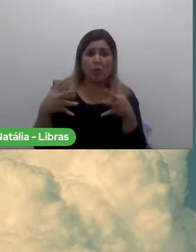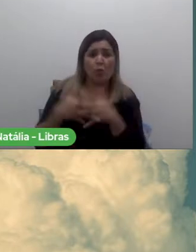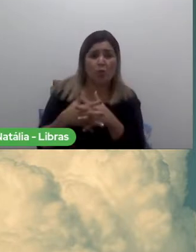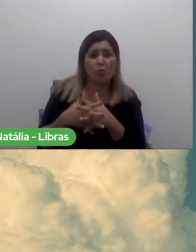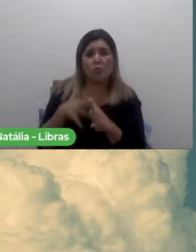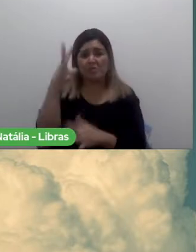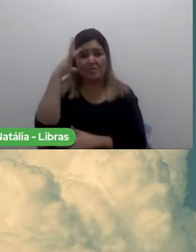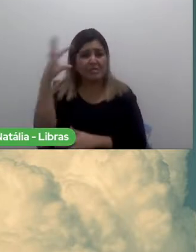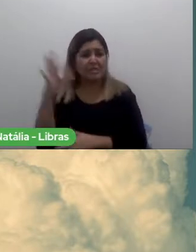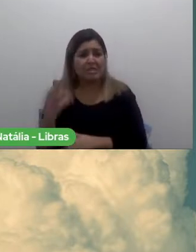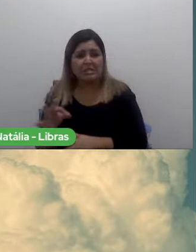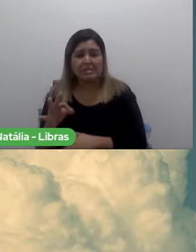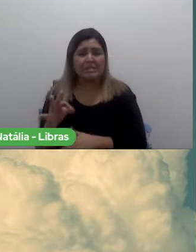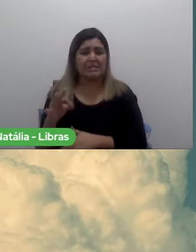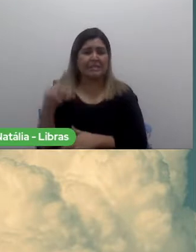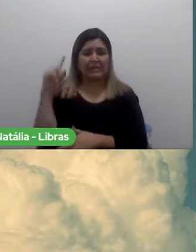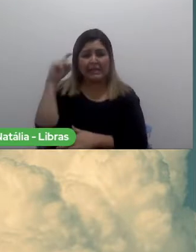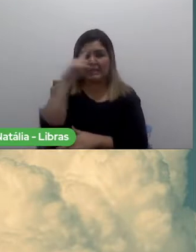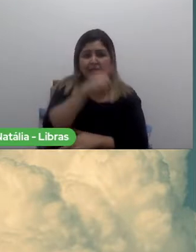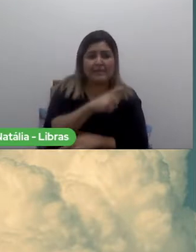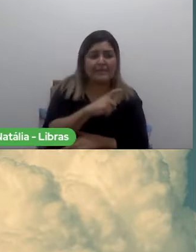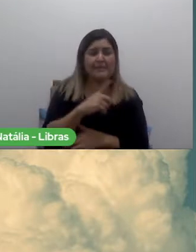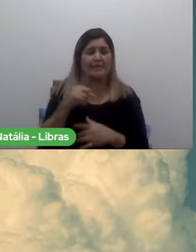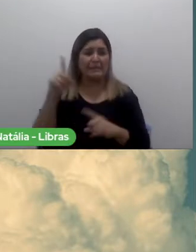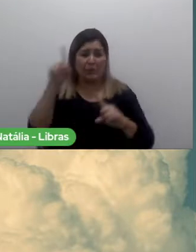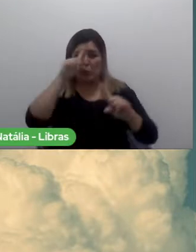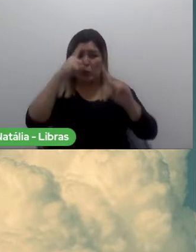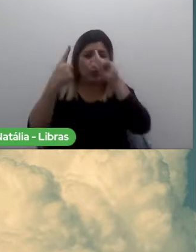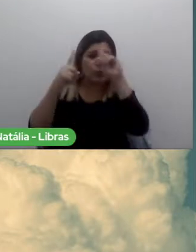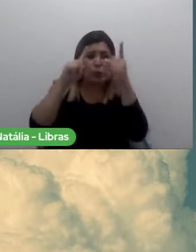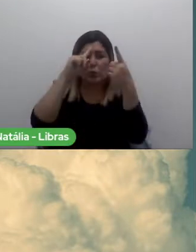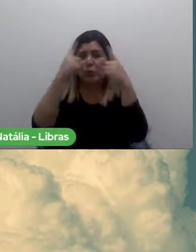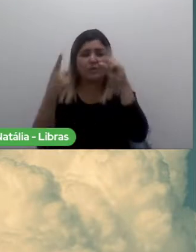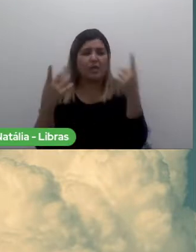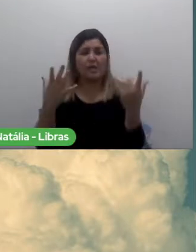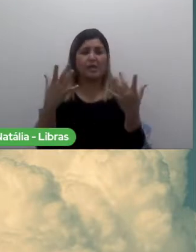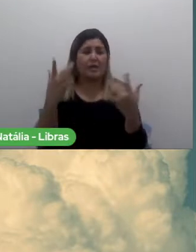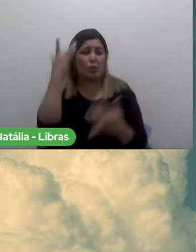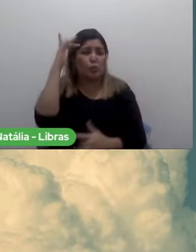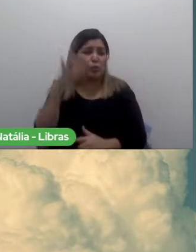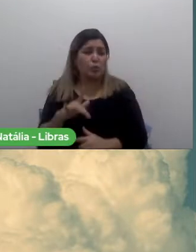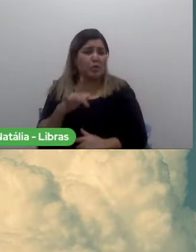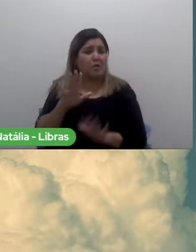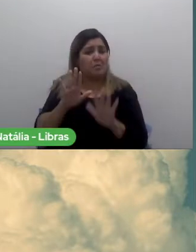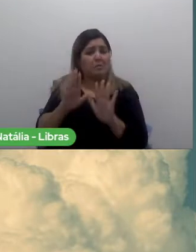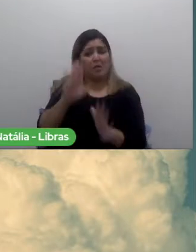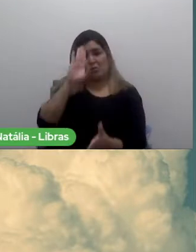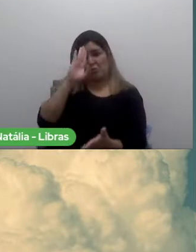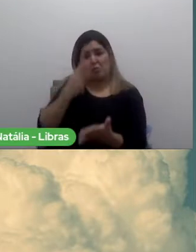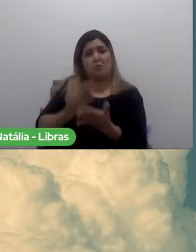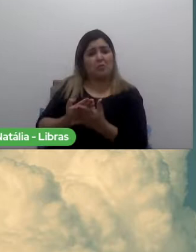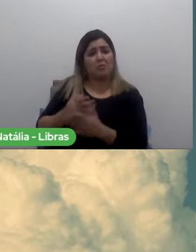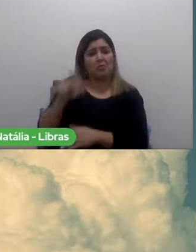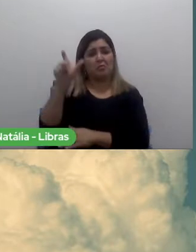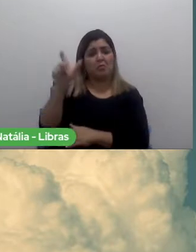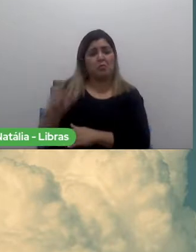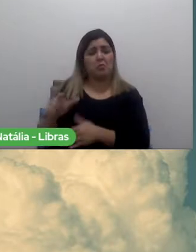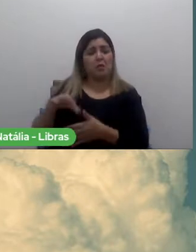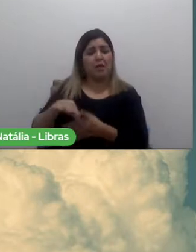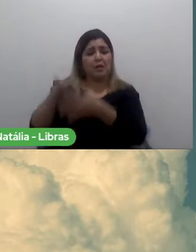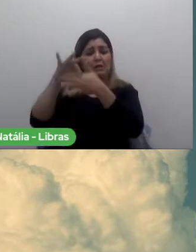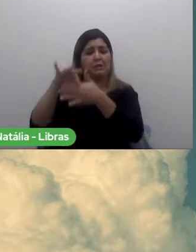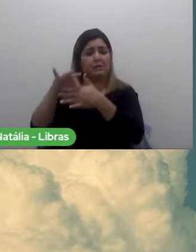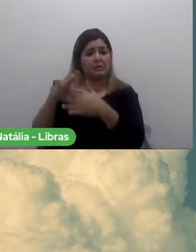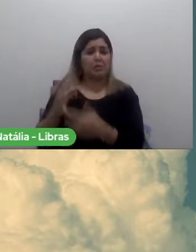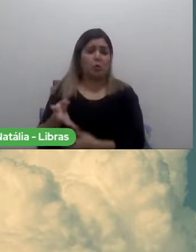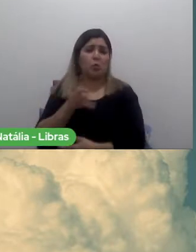muito claro, certo? Tenho muitas dúvidas, ou não sei, mas eu confio na minha liderança técnica, eu confio nas outras